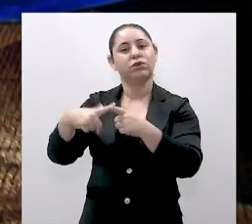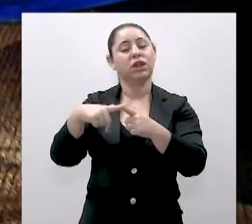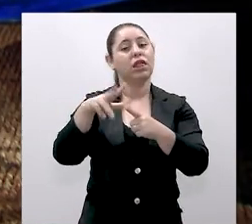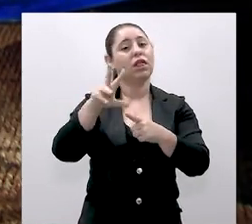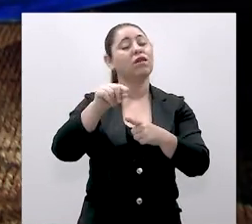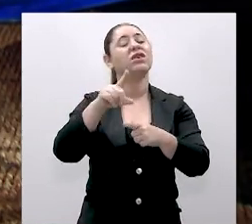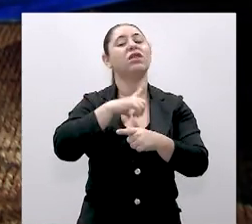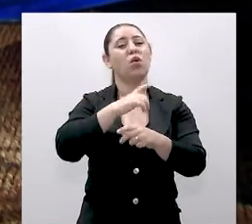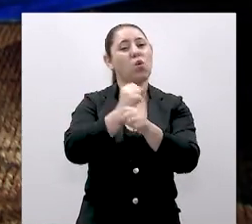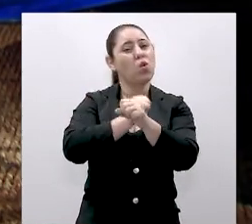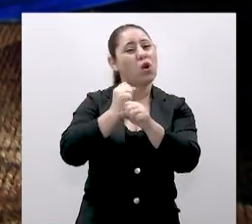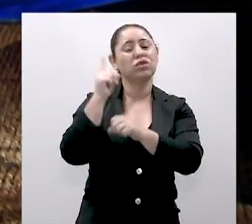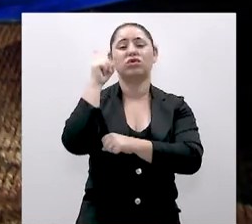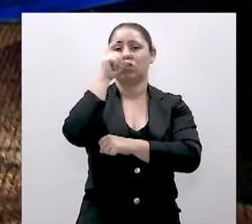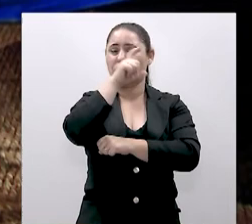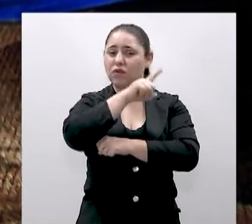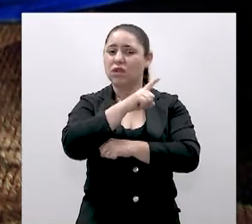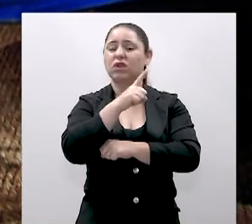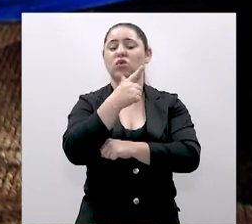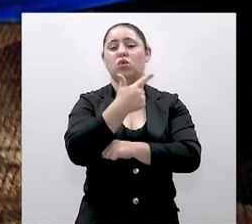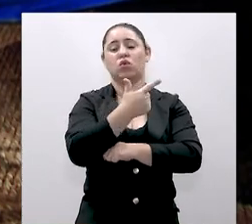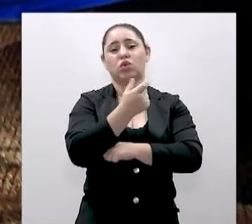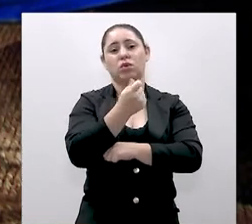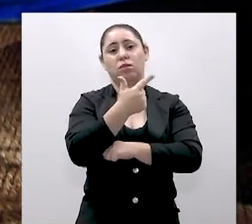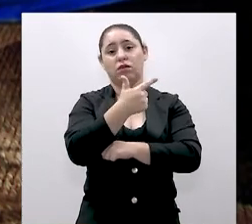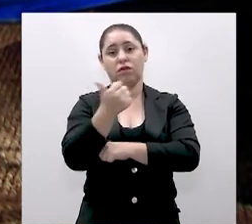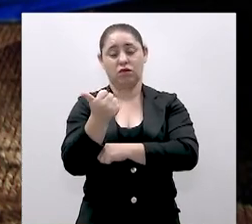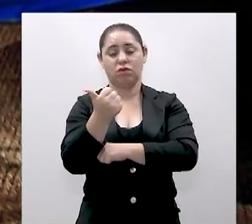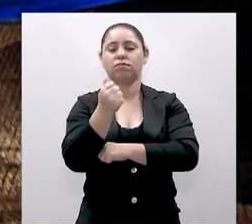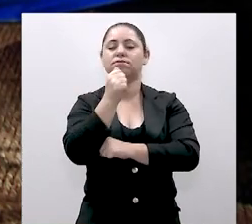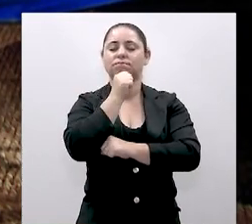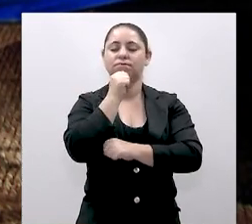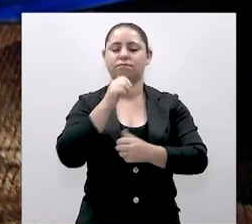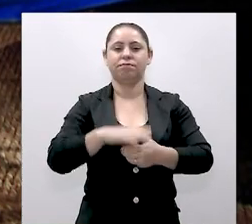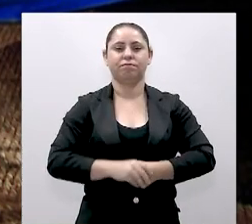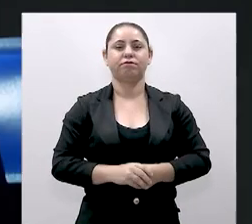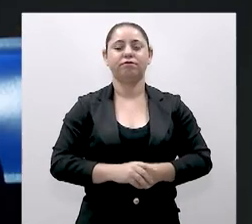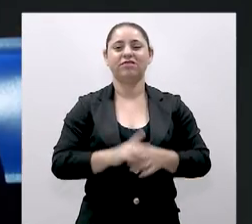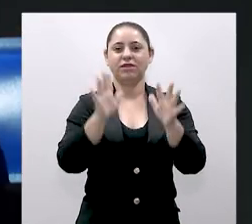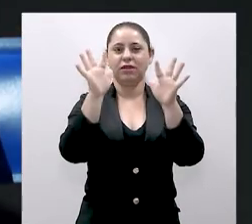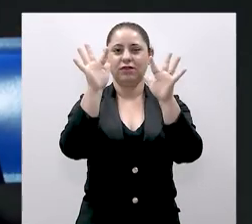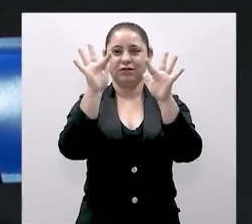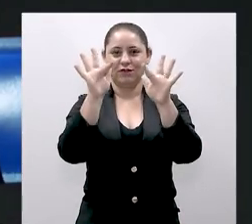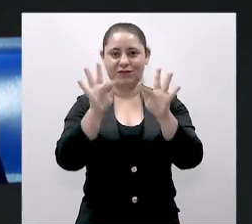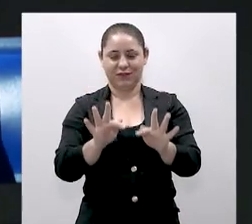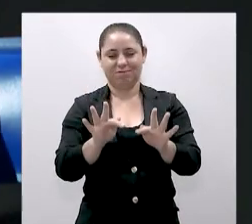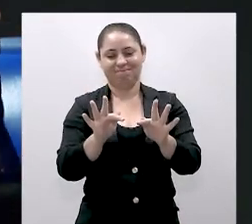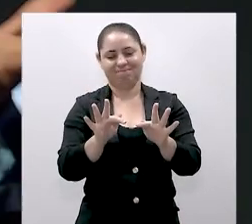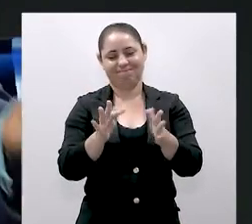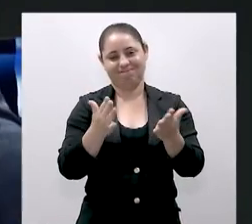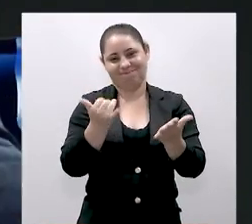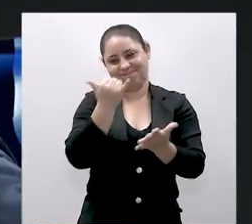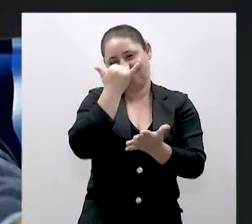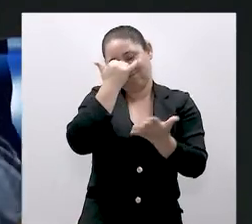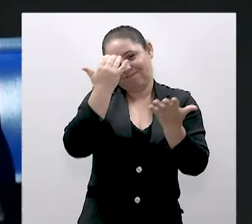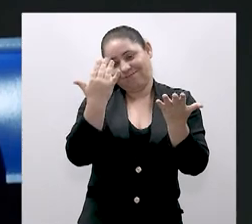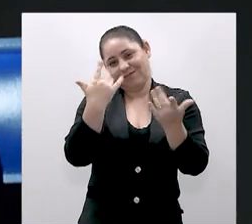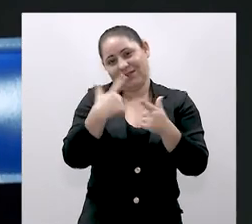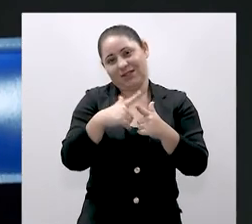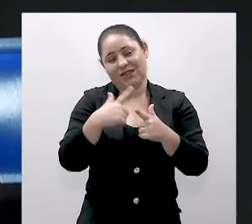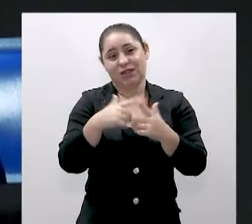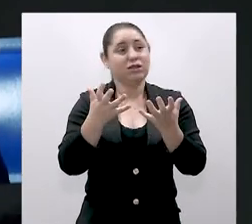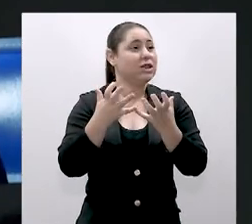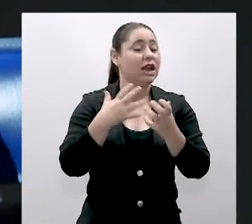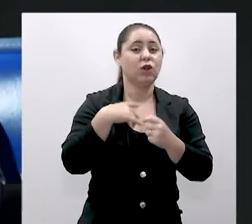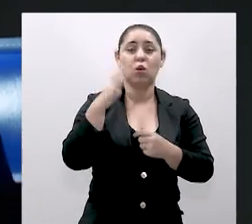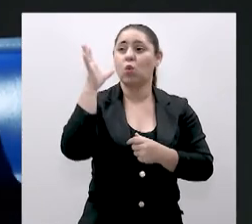necessárias que se não nós teremos um ano muito difícil dormir 21 ainda então queria encerrar lamentavelmente